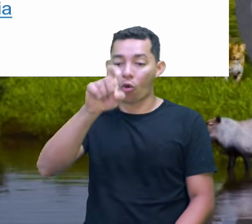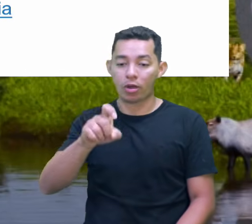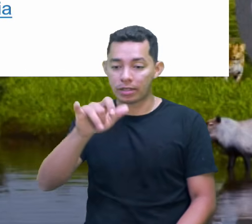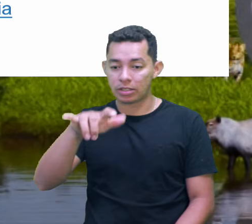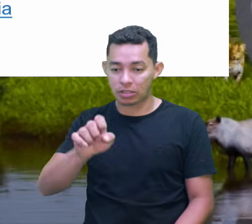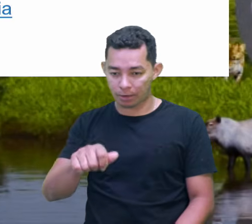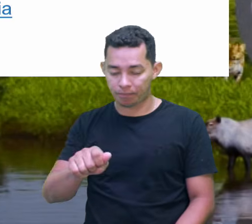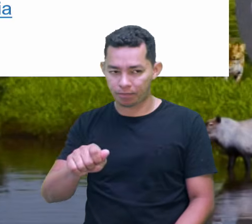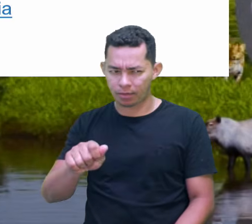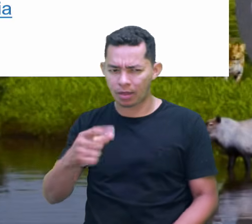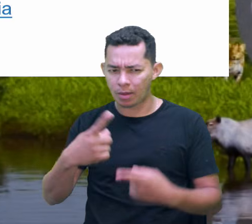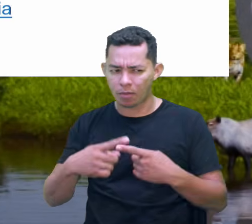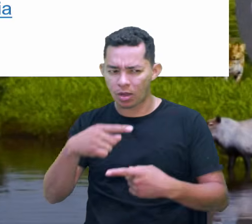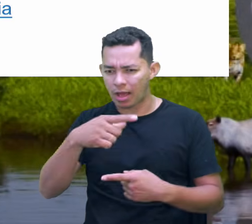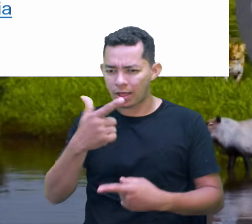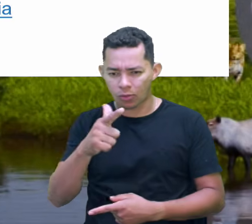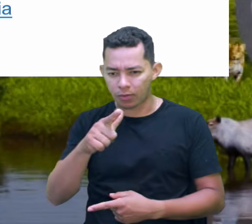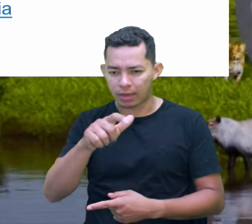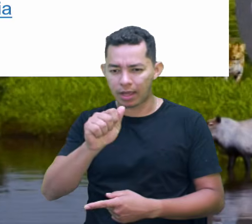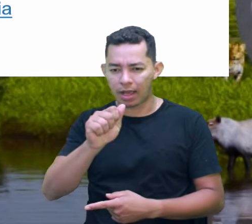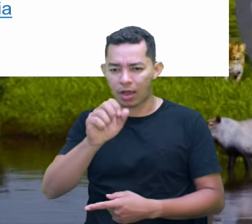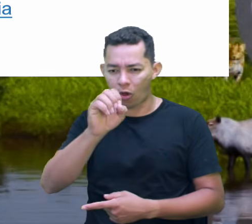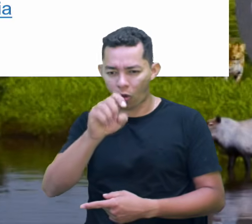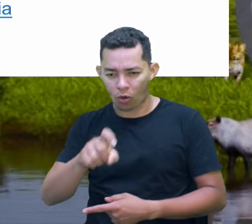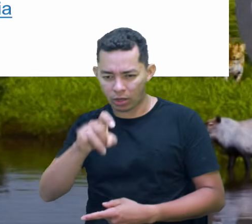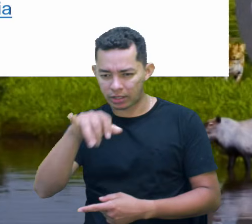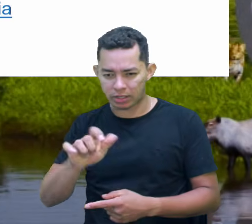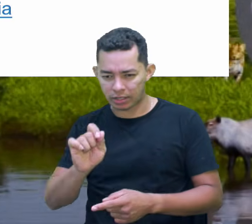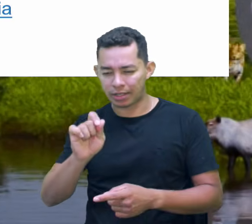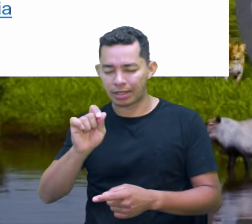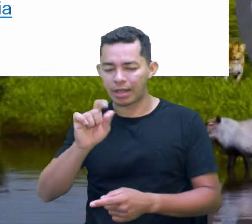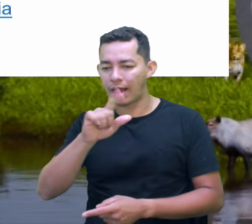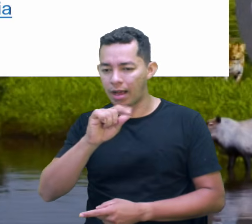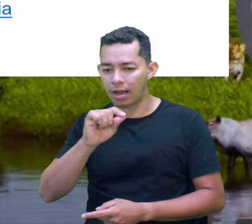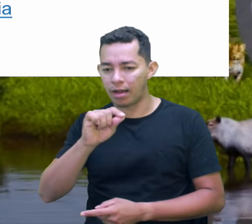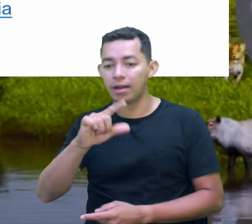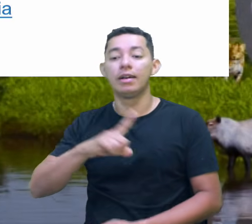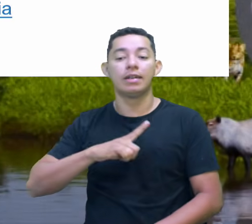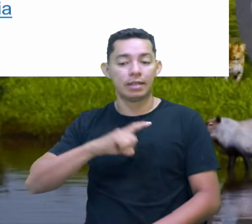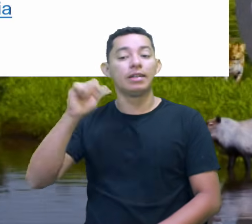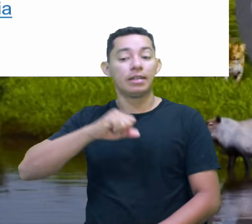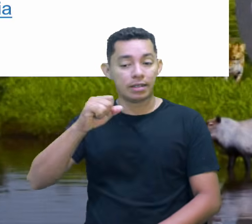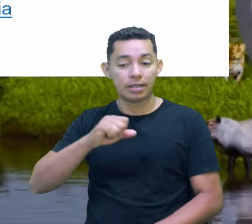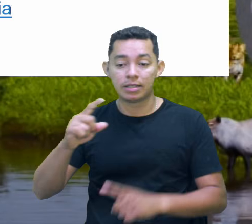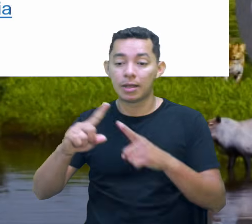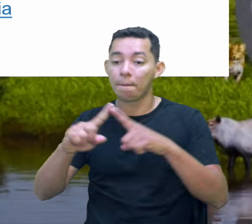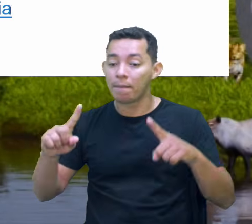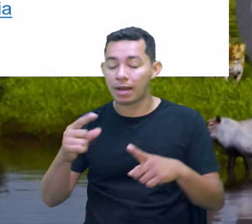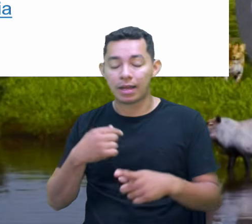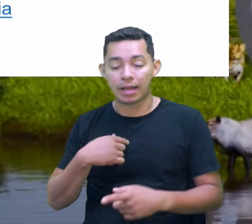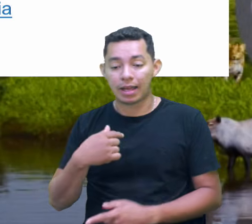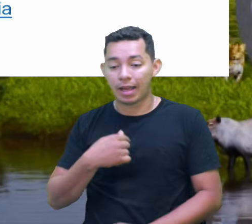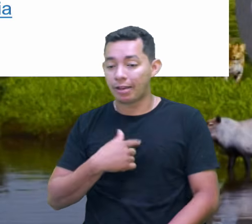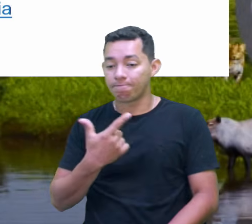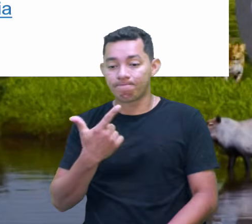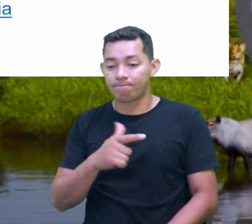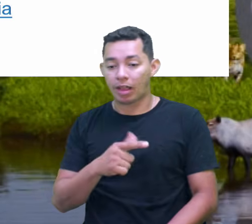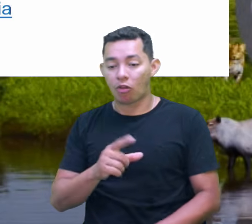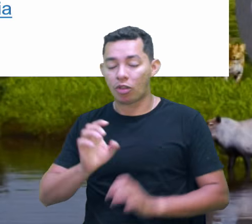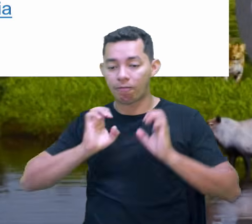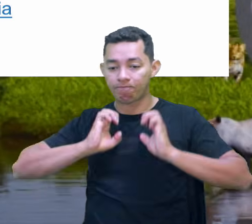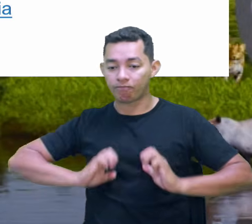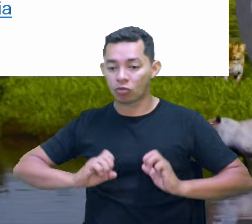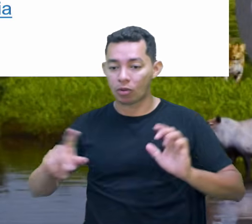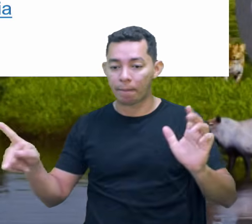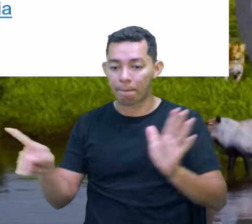um mecanismo adaptado para colher esse oxigênio da água, né? A gente colhe o oxigênio